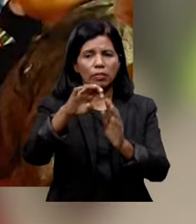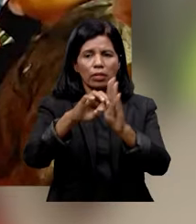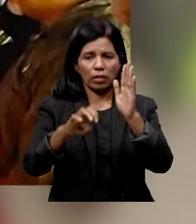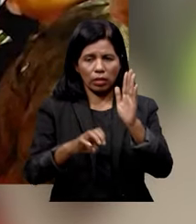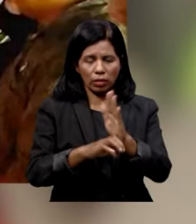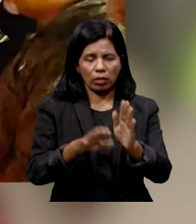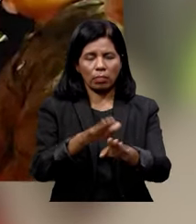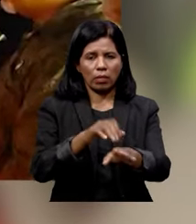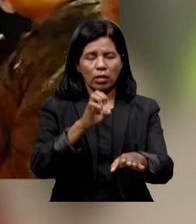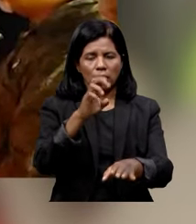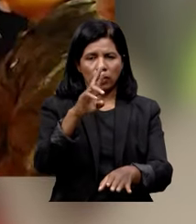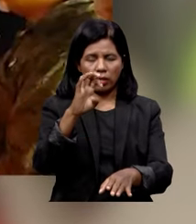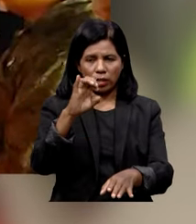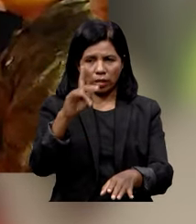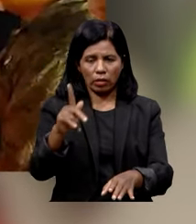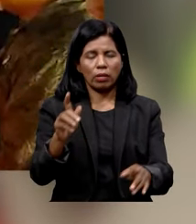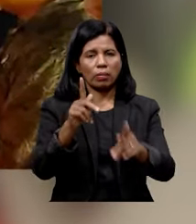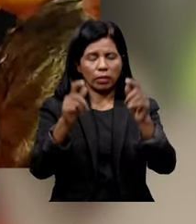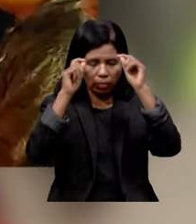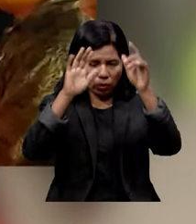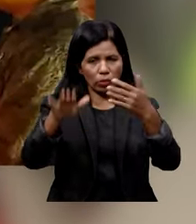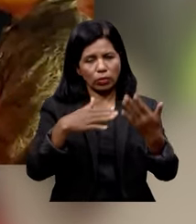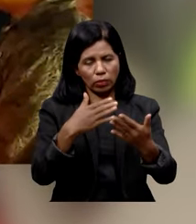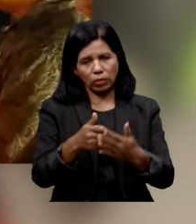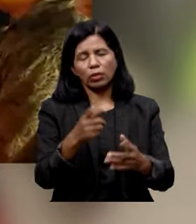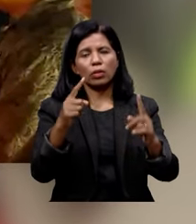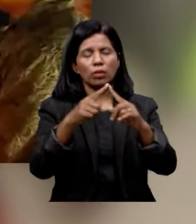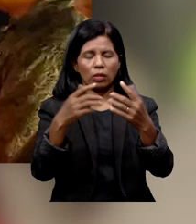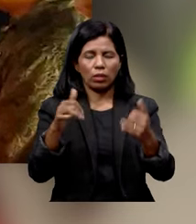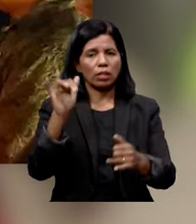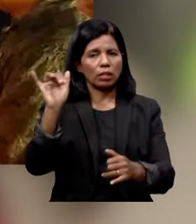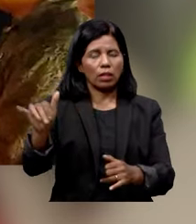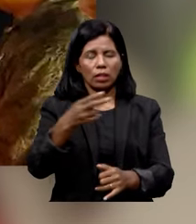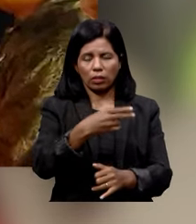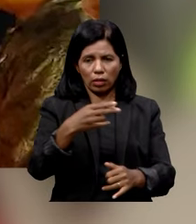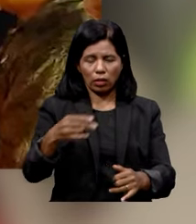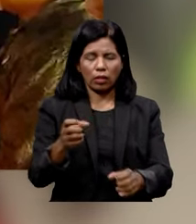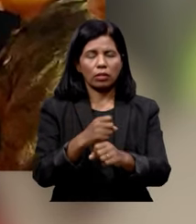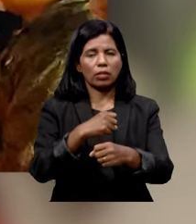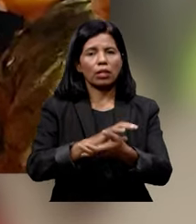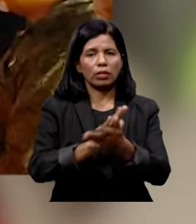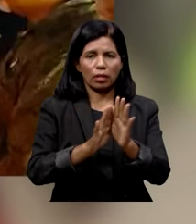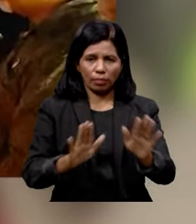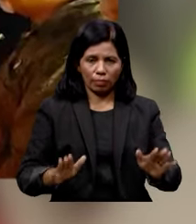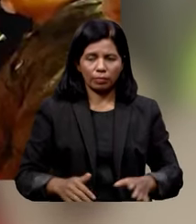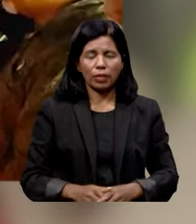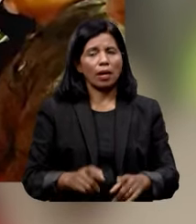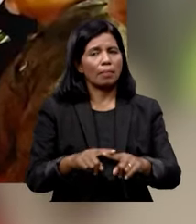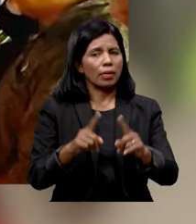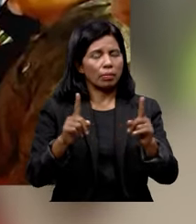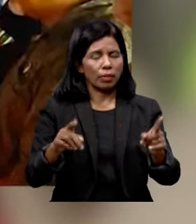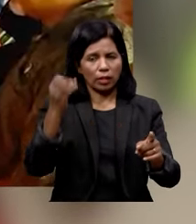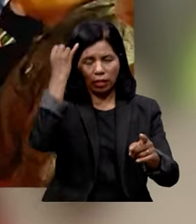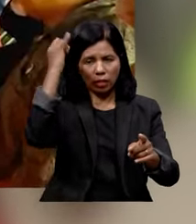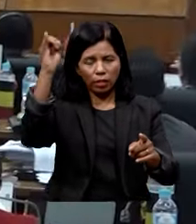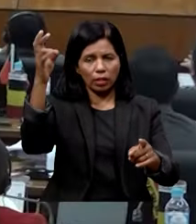de convida Eurico Guterres no Timor-Oeste a ser selo, nebeto agora se rele em Indonésia né, a tohalo reconciliação. Mas bem, ideia